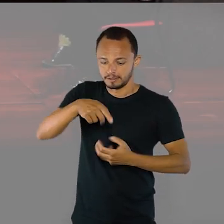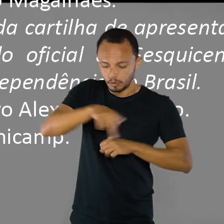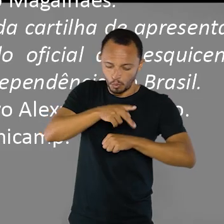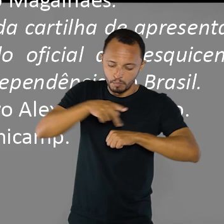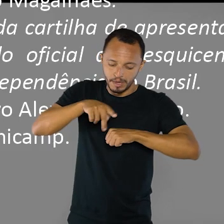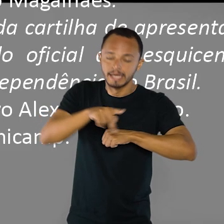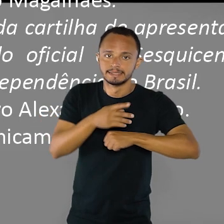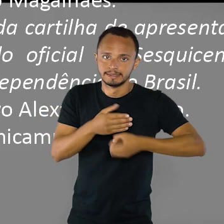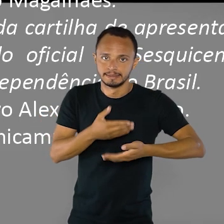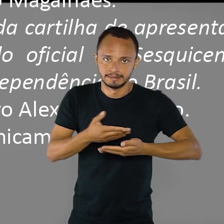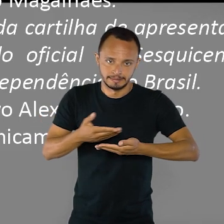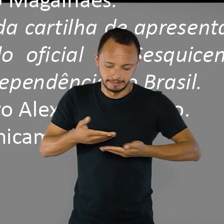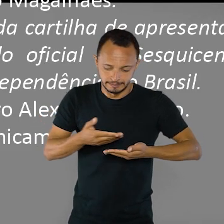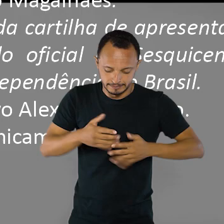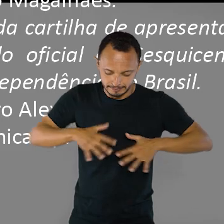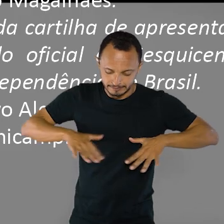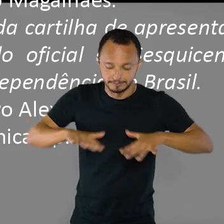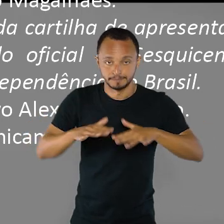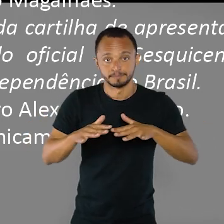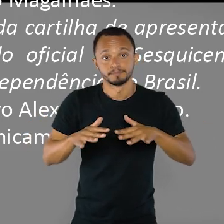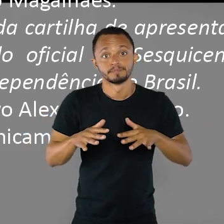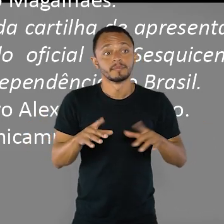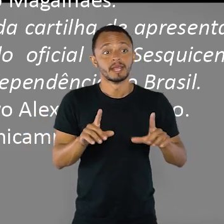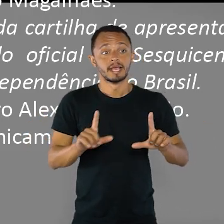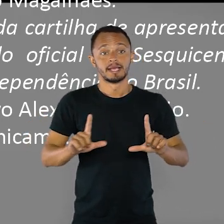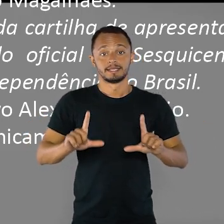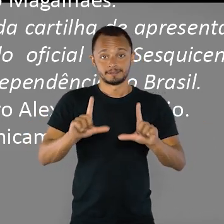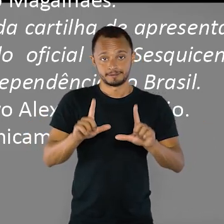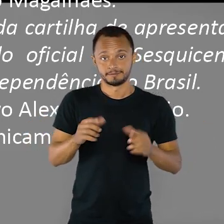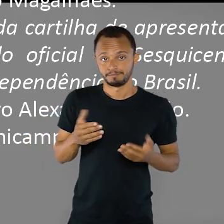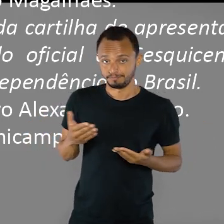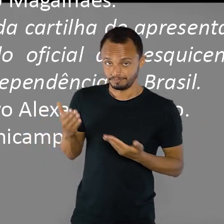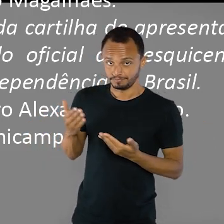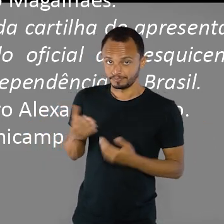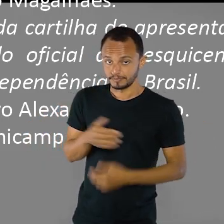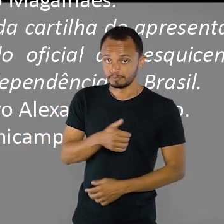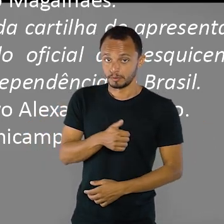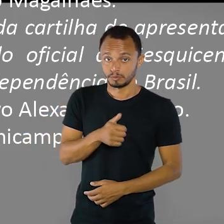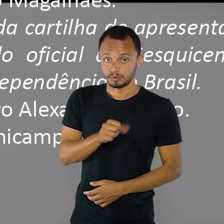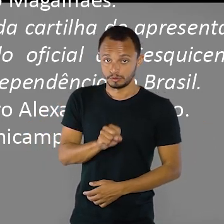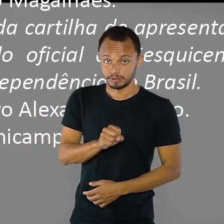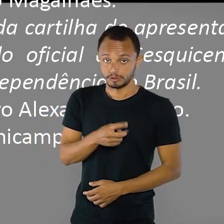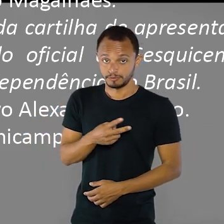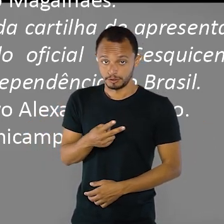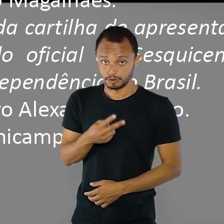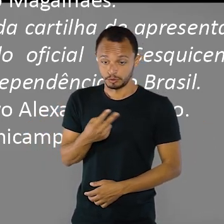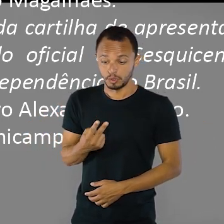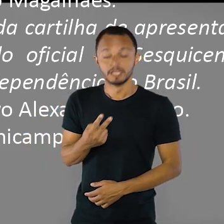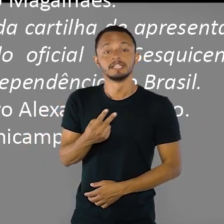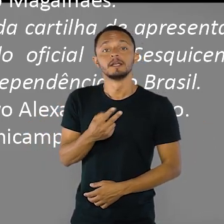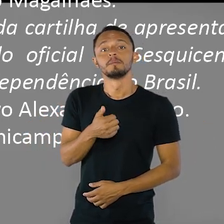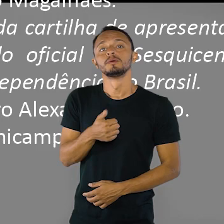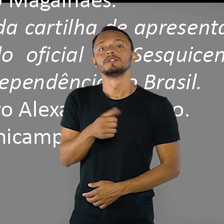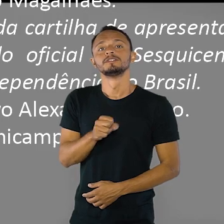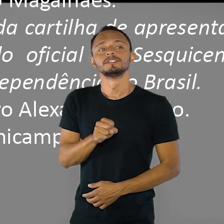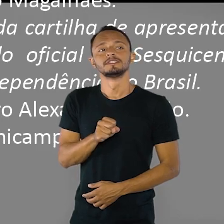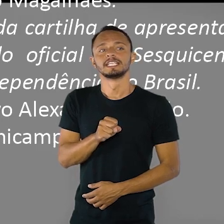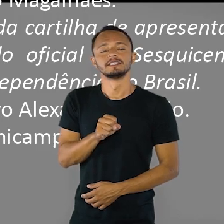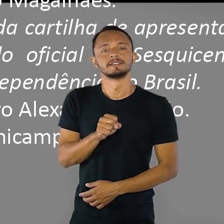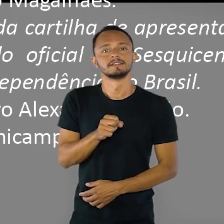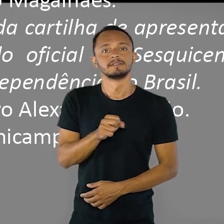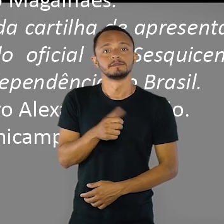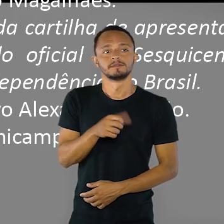criada nesse contexto, né? Então, que junta 1822 com 1972. Vocês podem